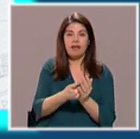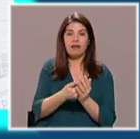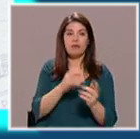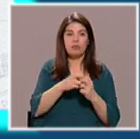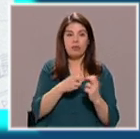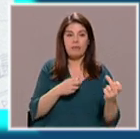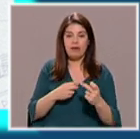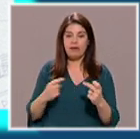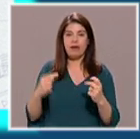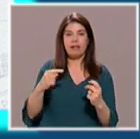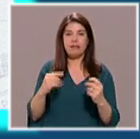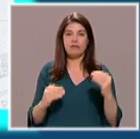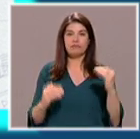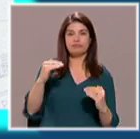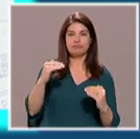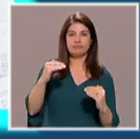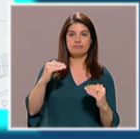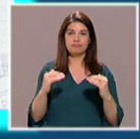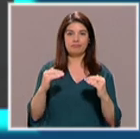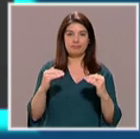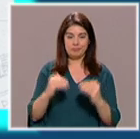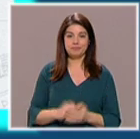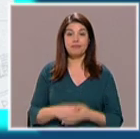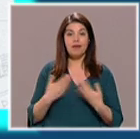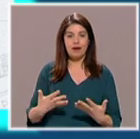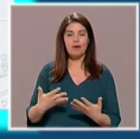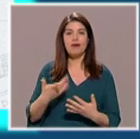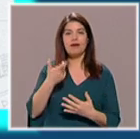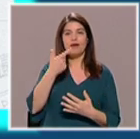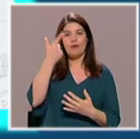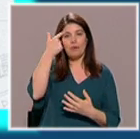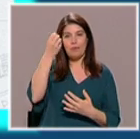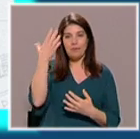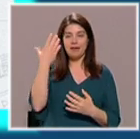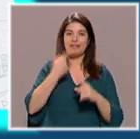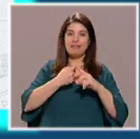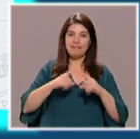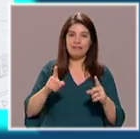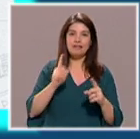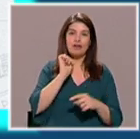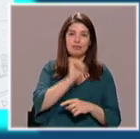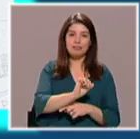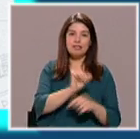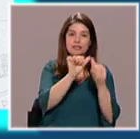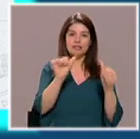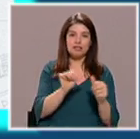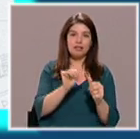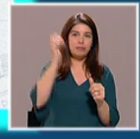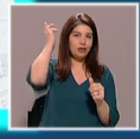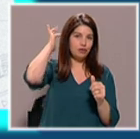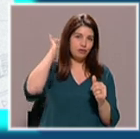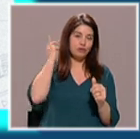causa. Estamos aptos a compreender a diferença entre o sistema nervoso e o sistema